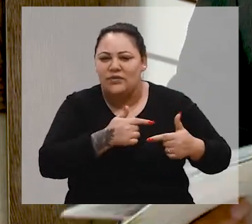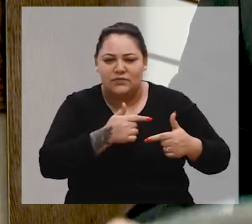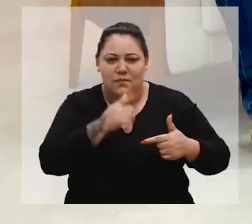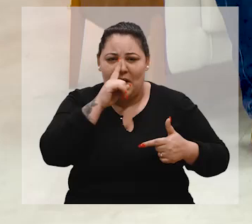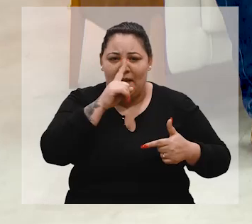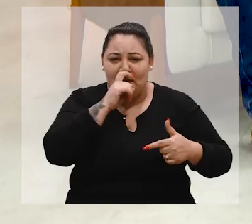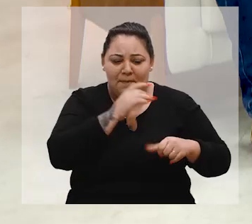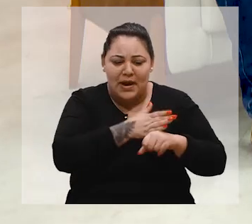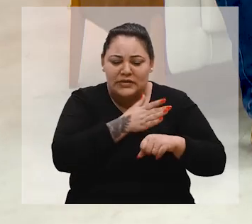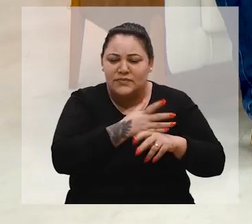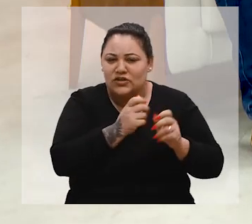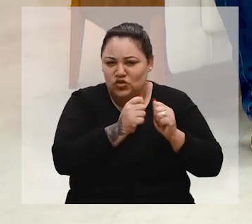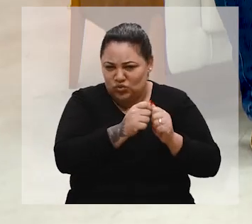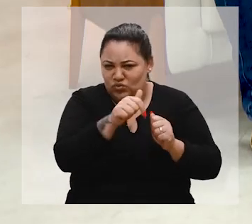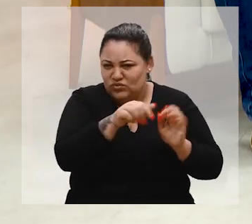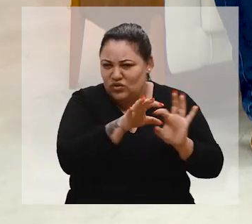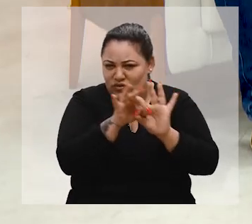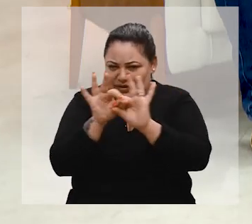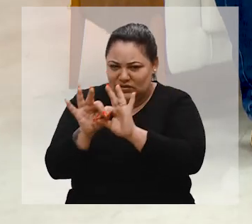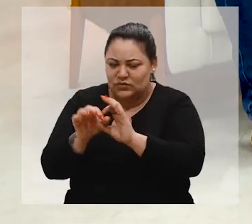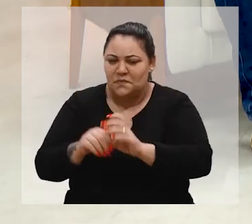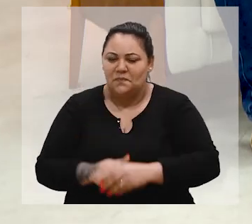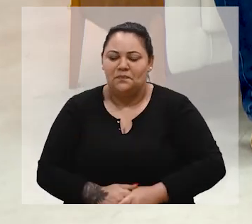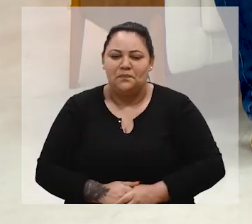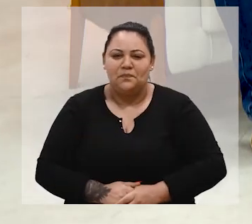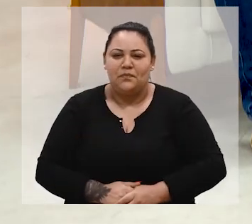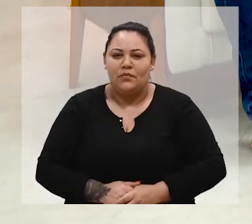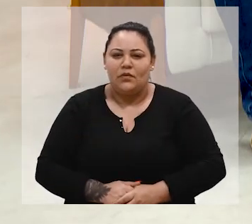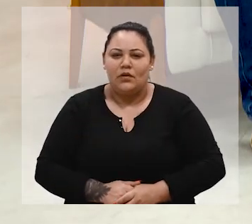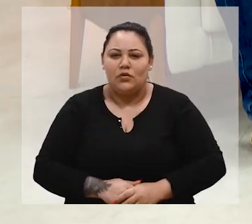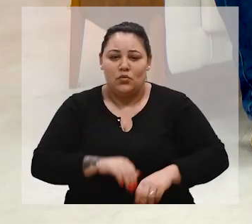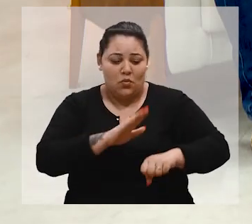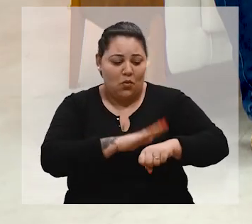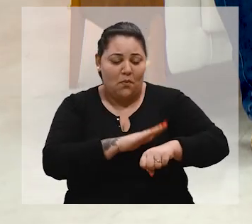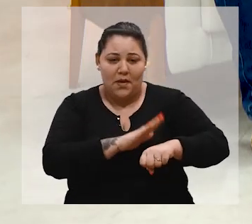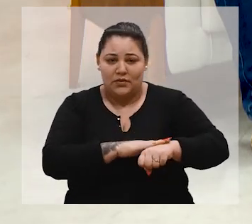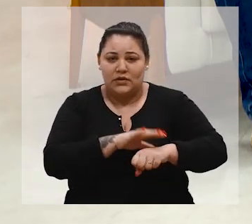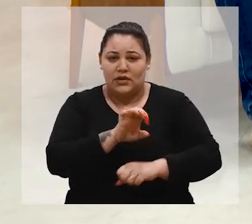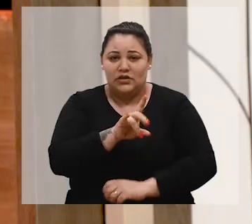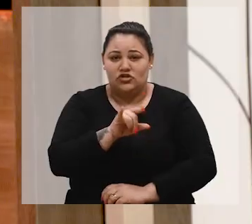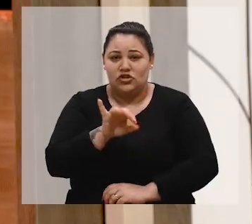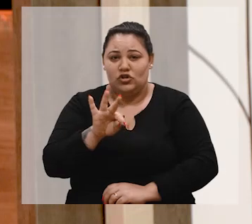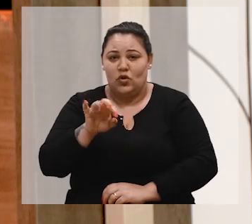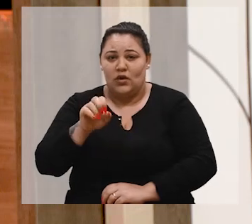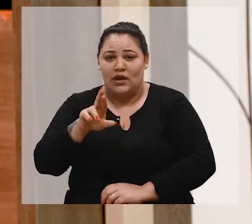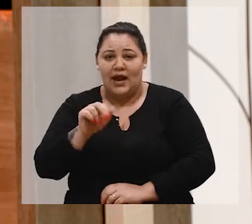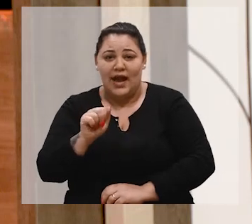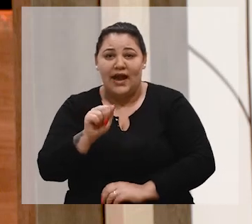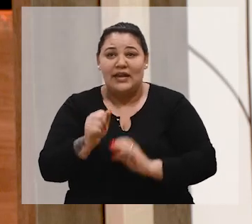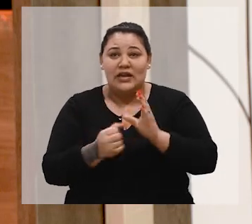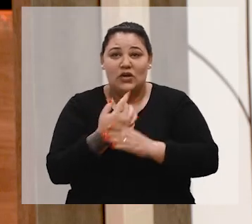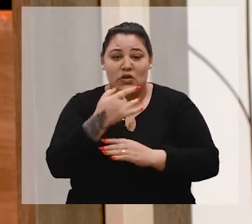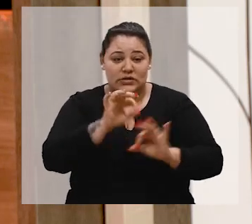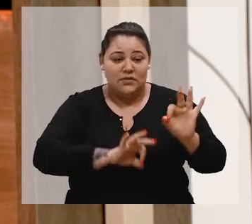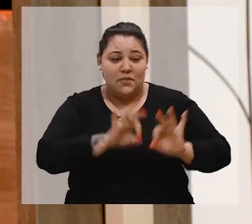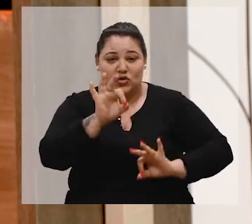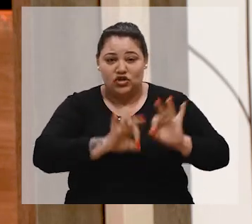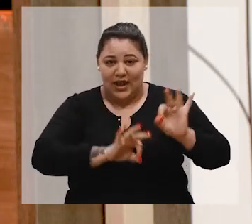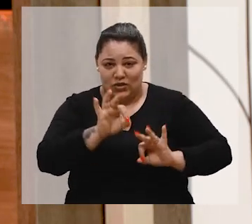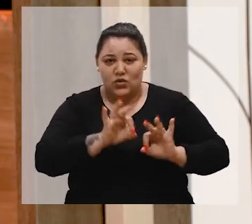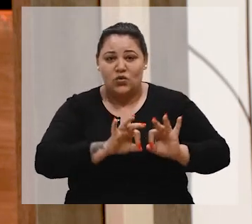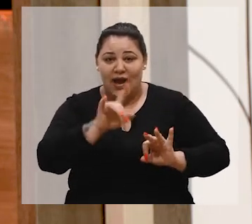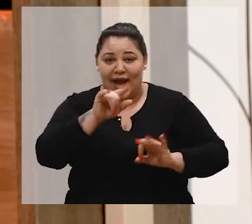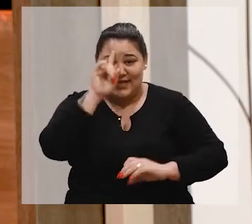de integração dos pais nesse contexto? Quando a editora criou esse projeto, né, maior, a ideia também